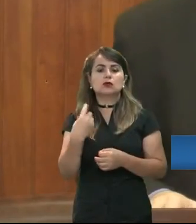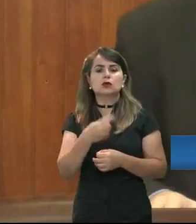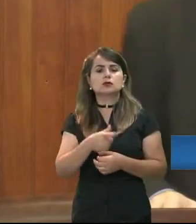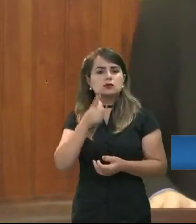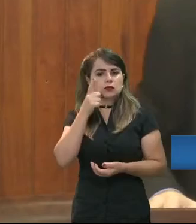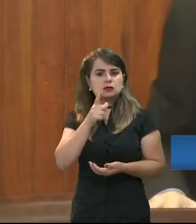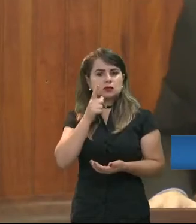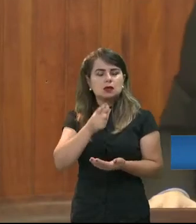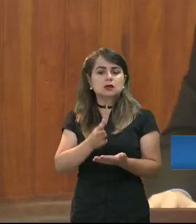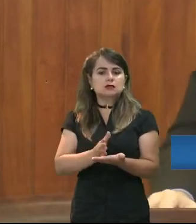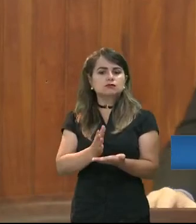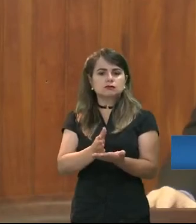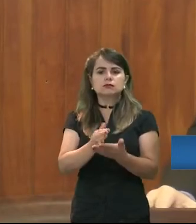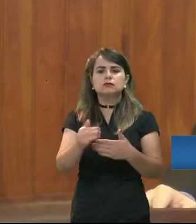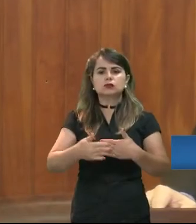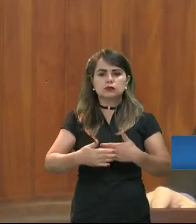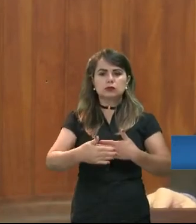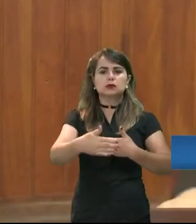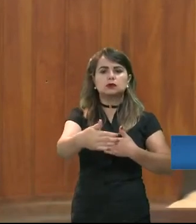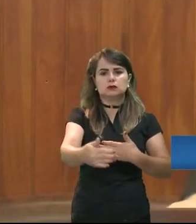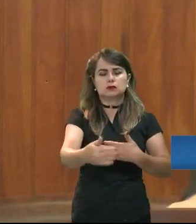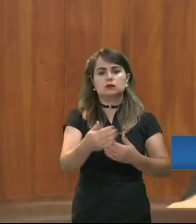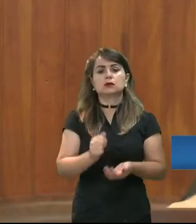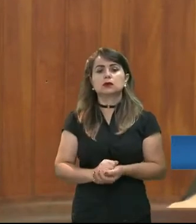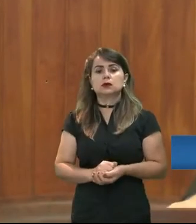um tempo bastante hábil,